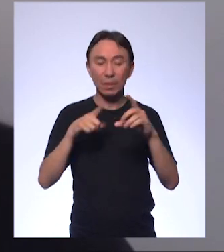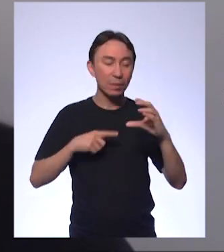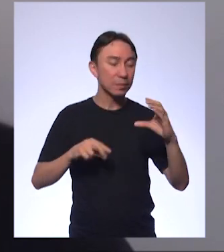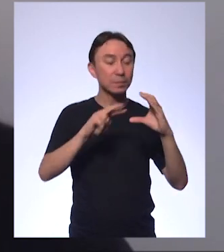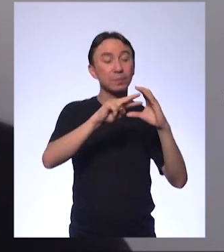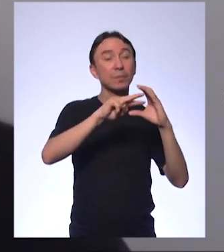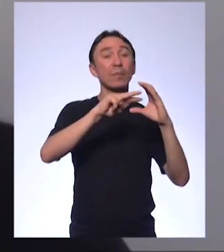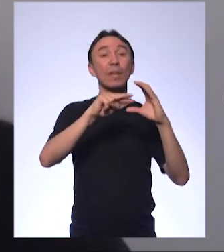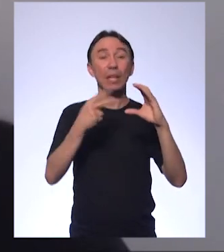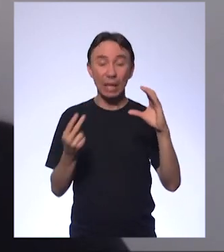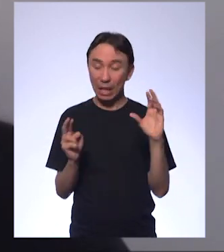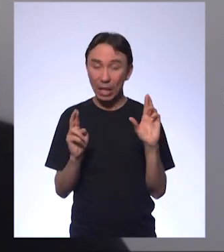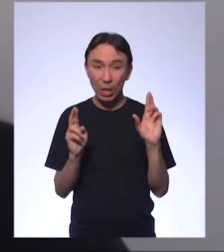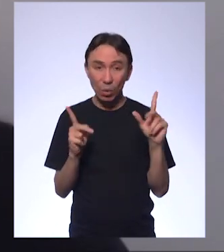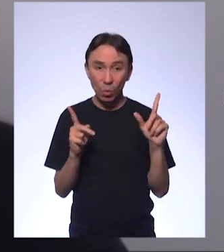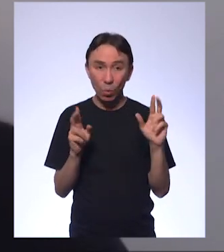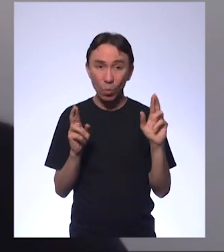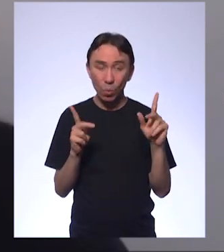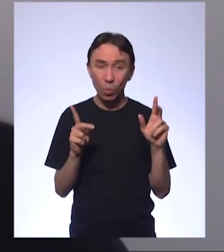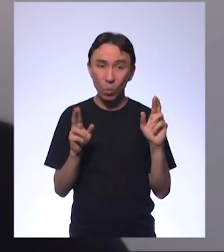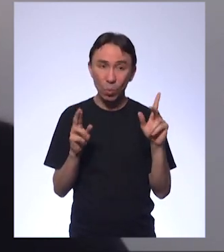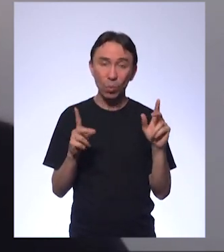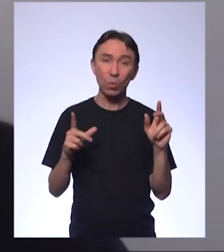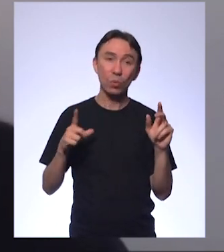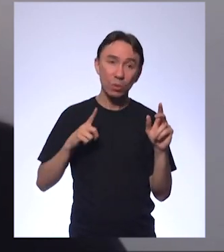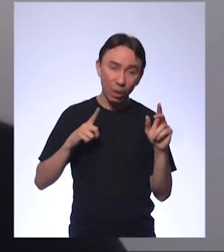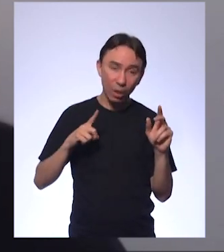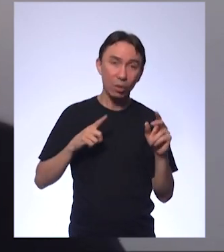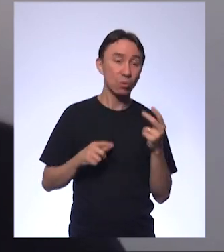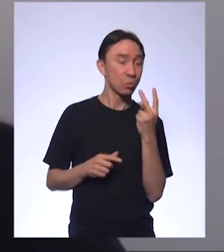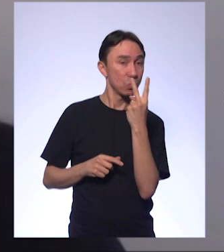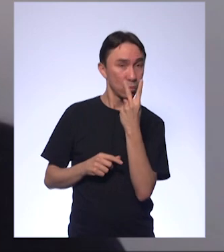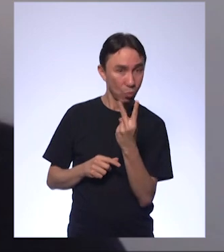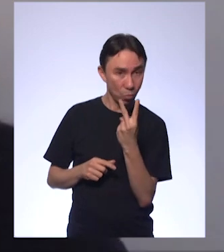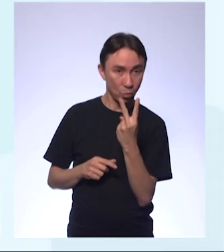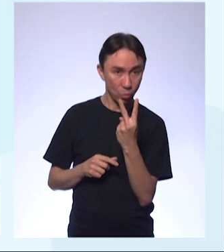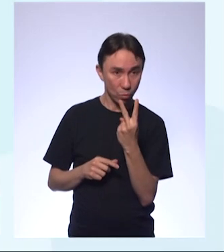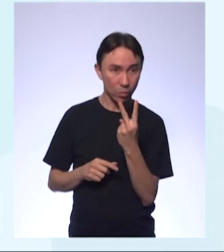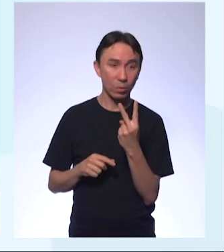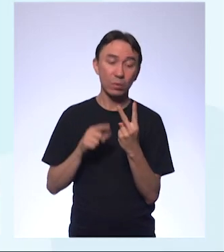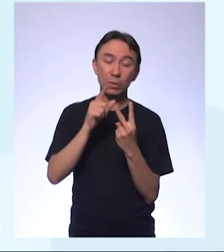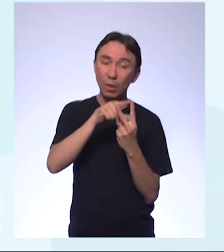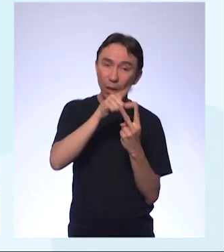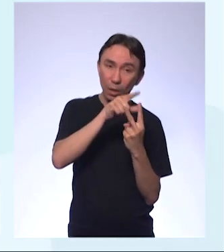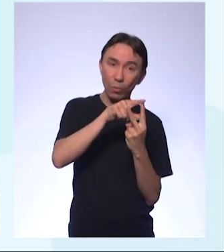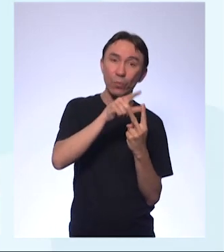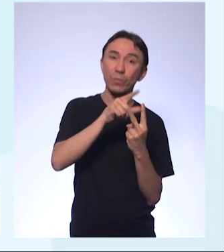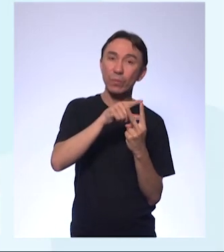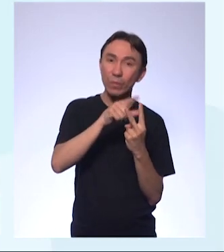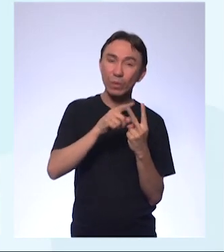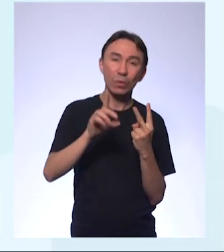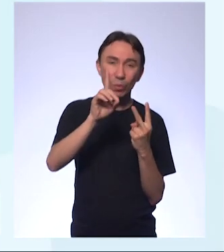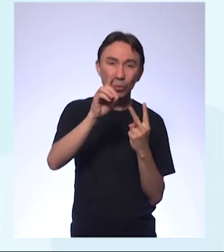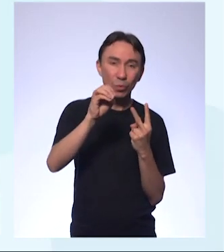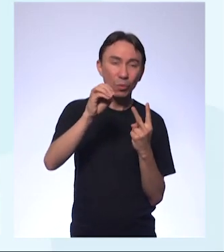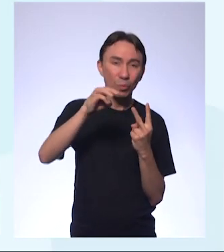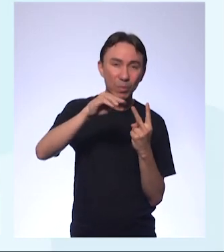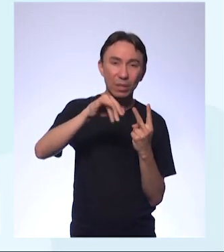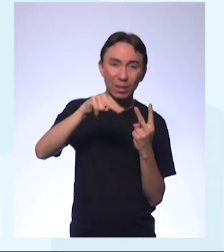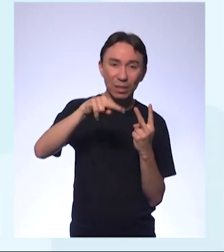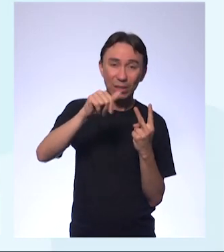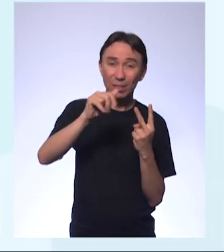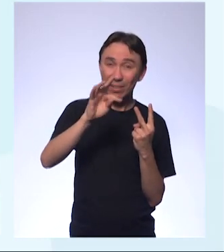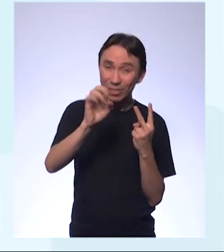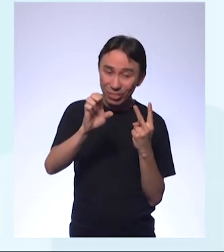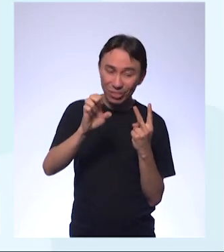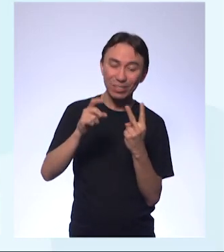aquele cara que ele tem os dois alelos, né? Ele tem o alelo lá dominante e o alelo recessivo. Então,